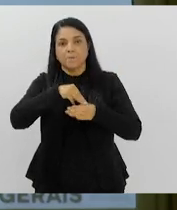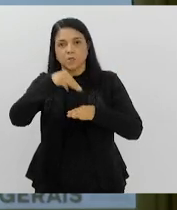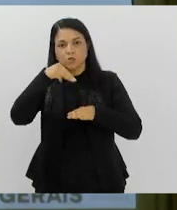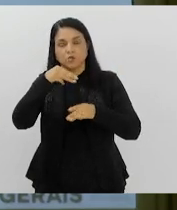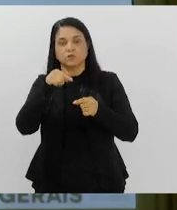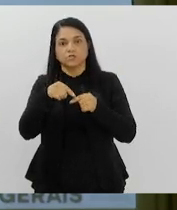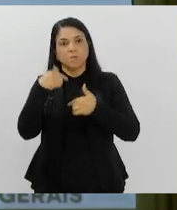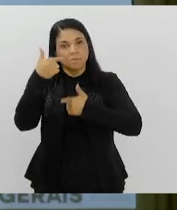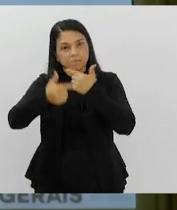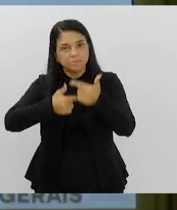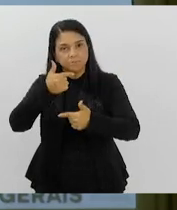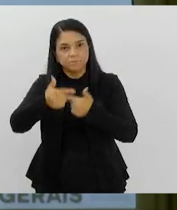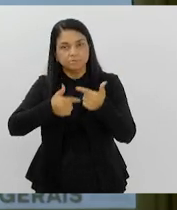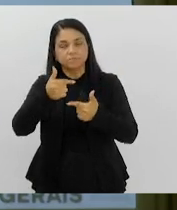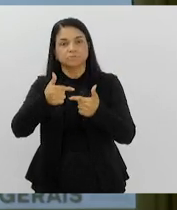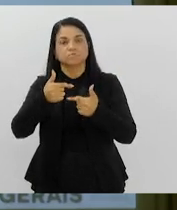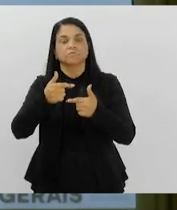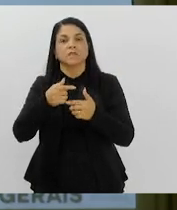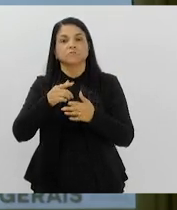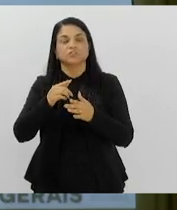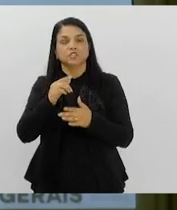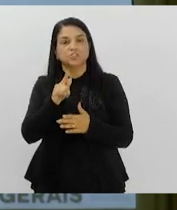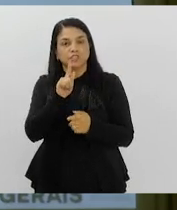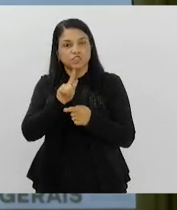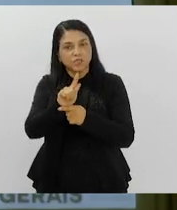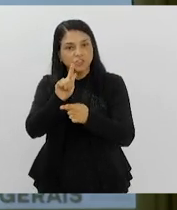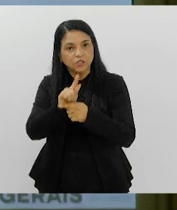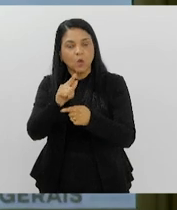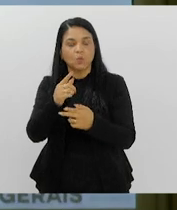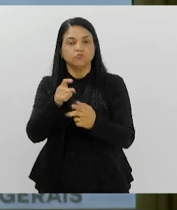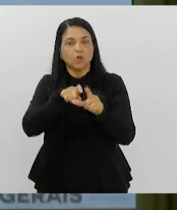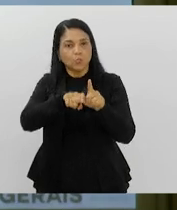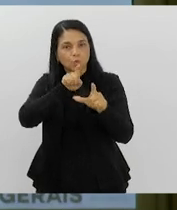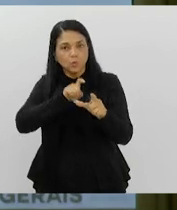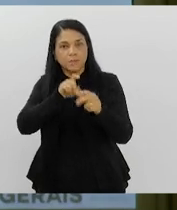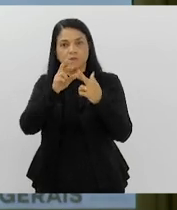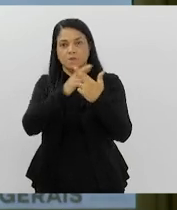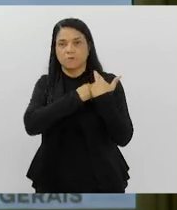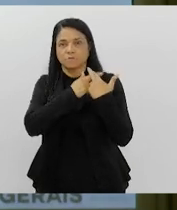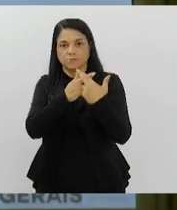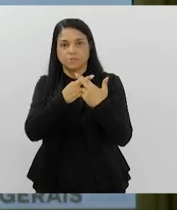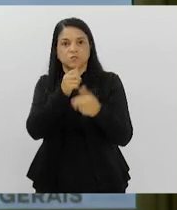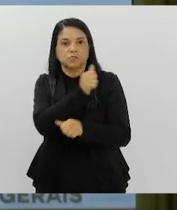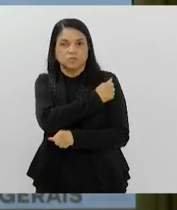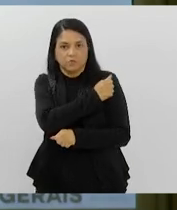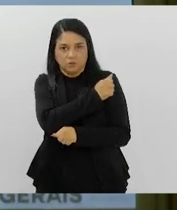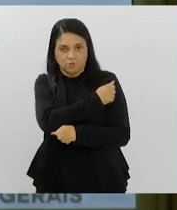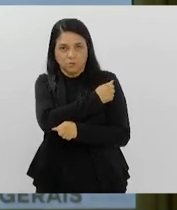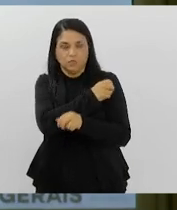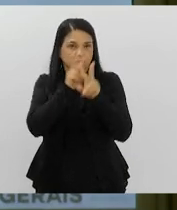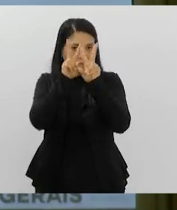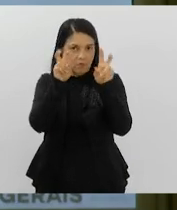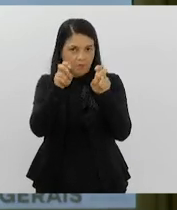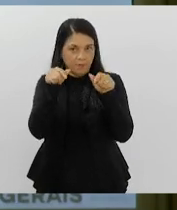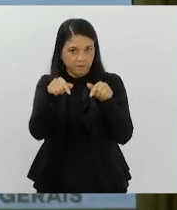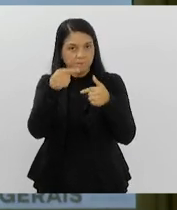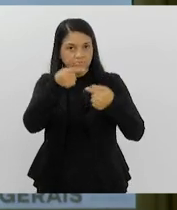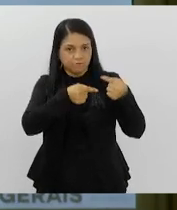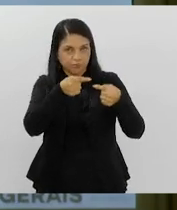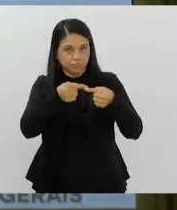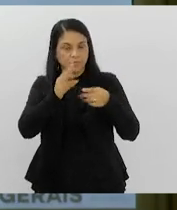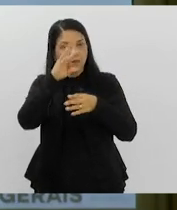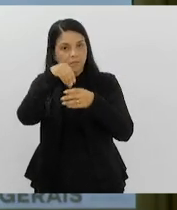falar mesmo de autogestão, de autonomia, de responsabilidade dos nossos estudantes e de como a gente se